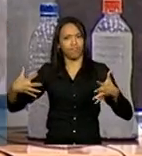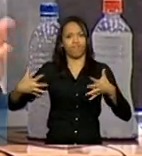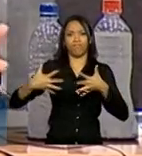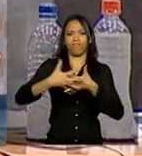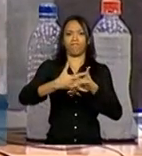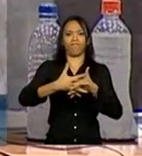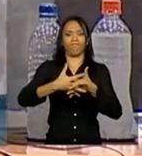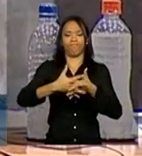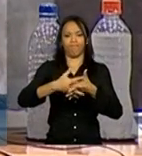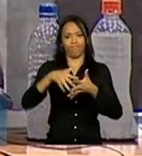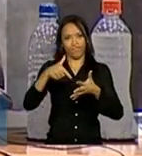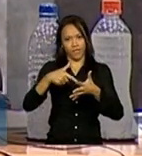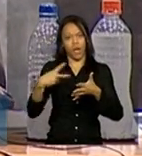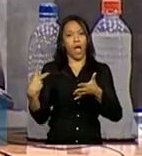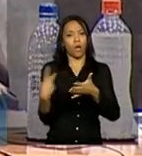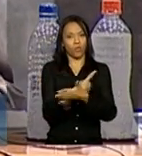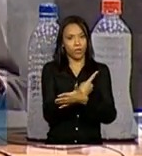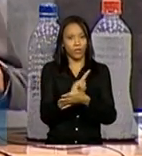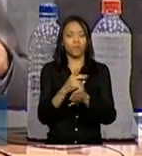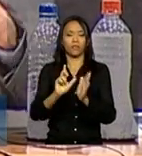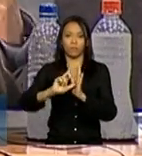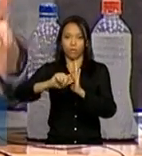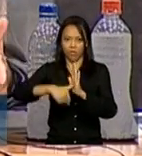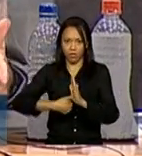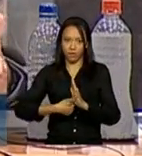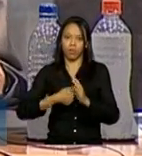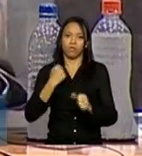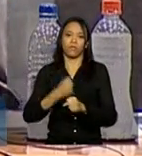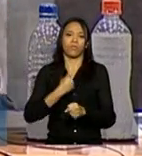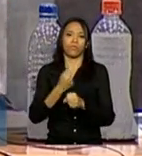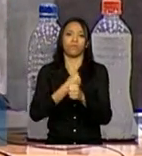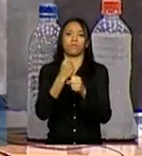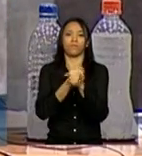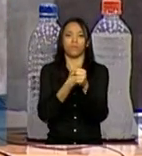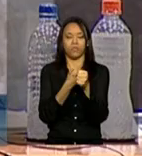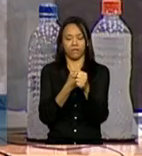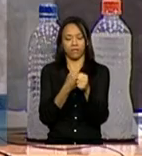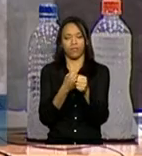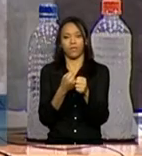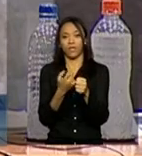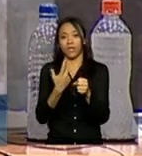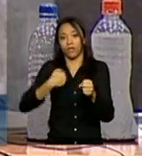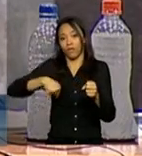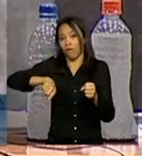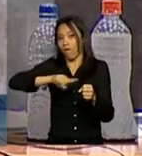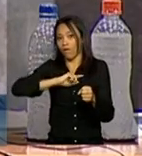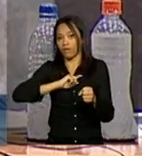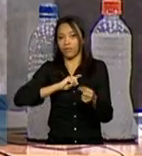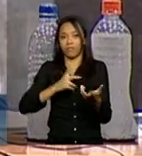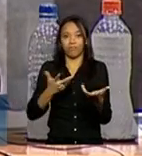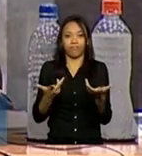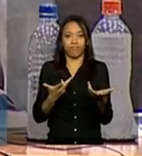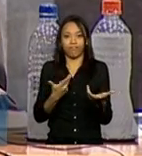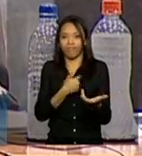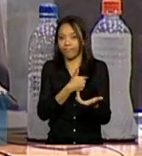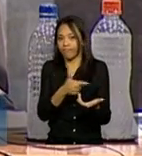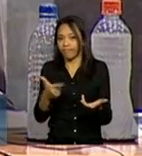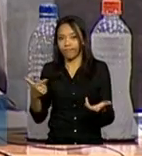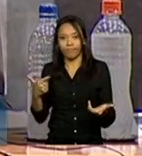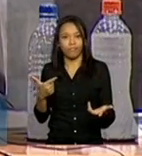elas necessárias, mas às vezes vão além daquilo que se pode imaginar e esperar